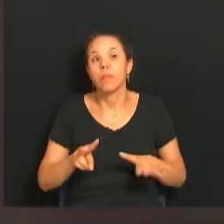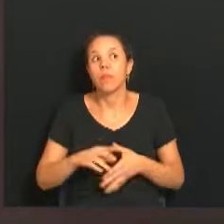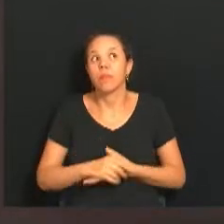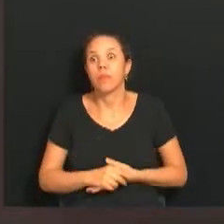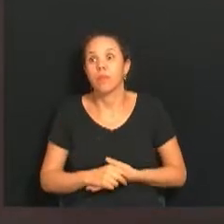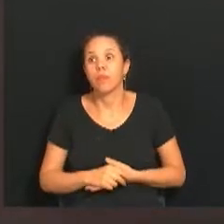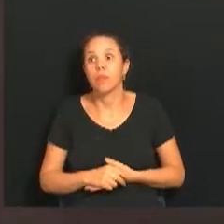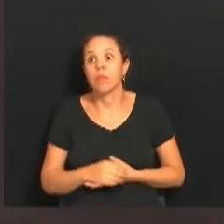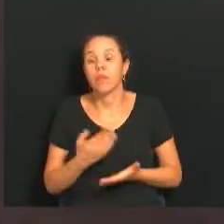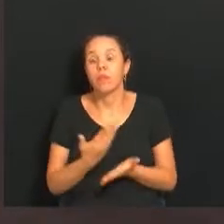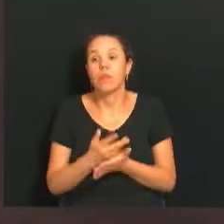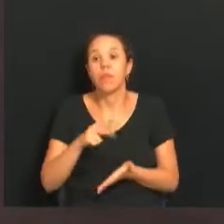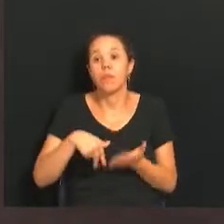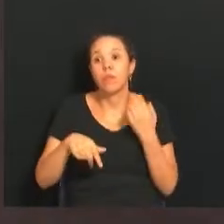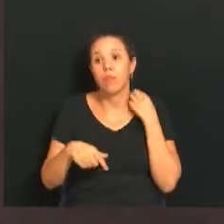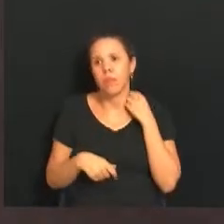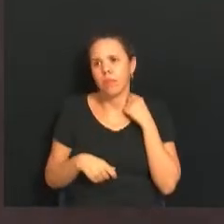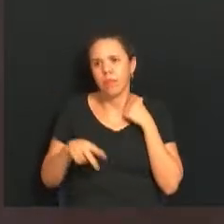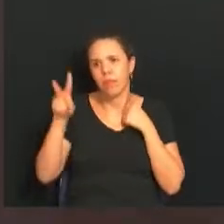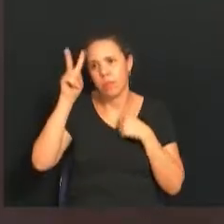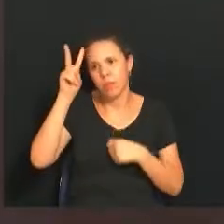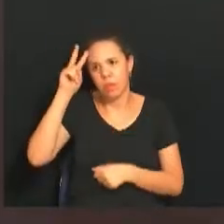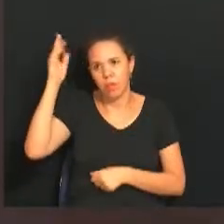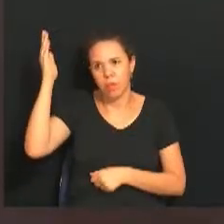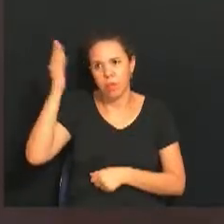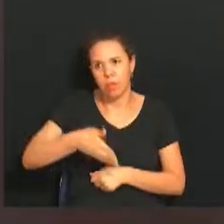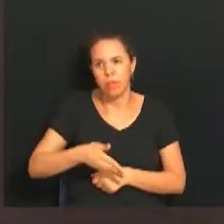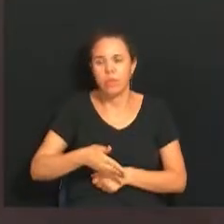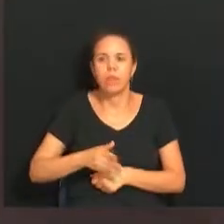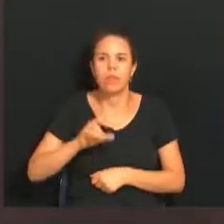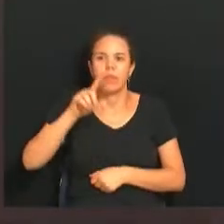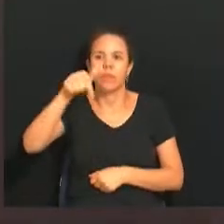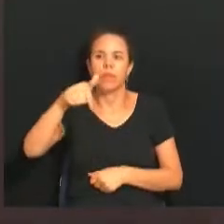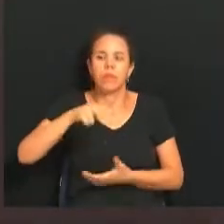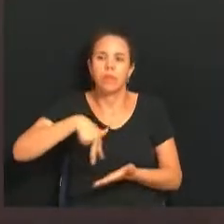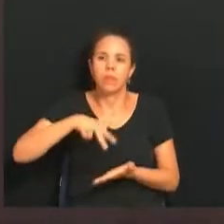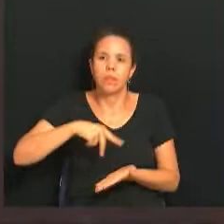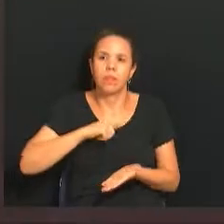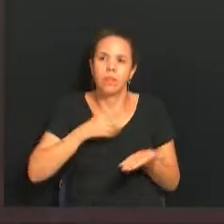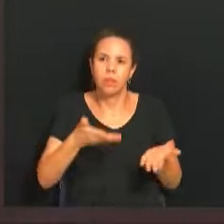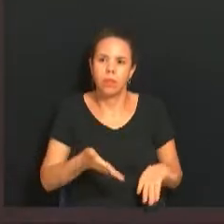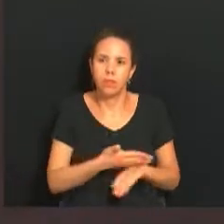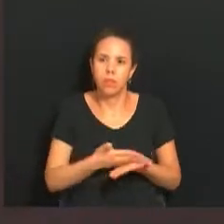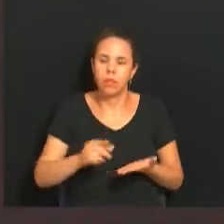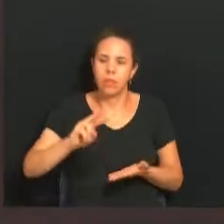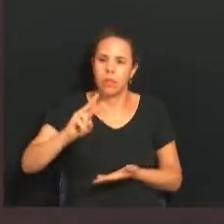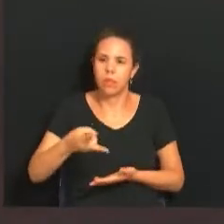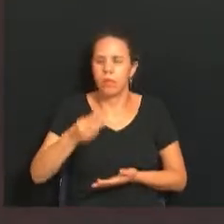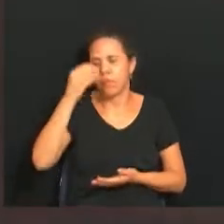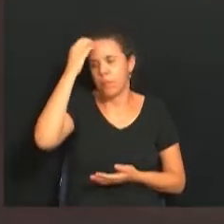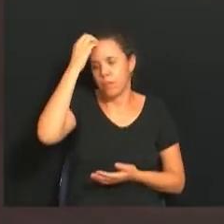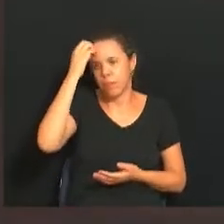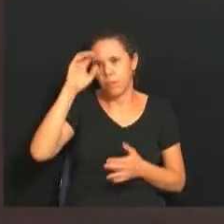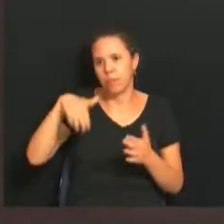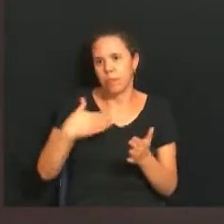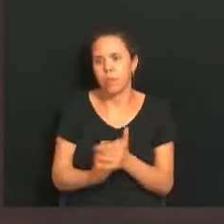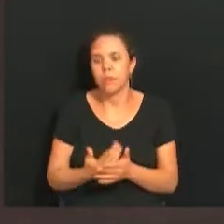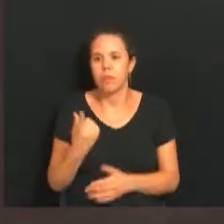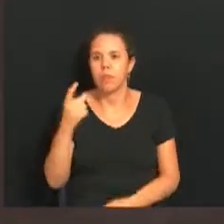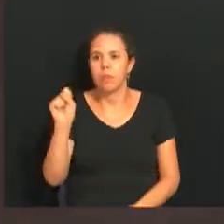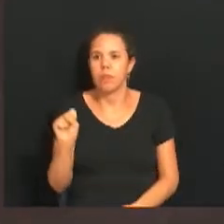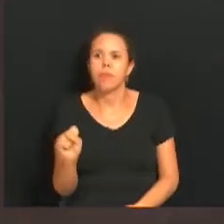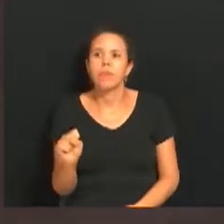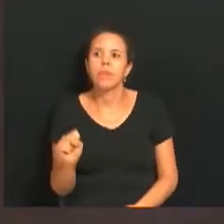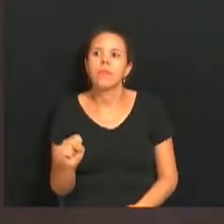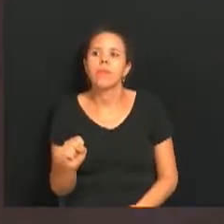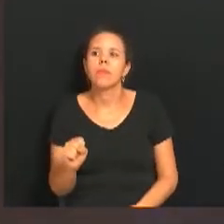de dança são todas as segunda-feira, após o baile que nós temos, que começa às 14, que vai até às 18. Aí,